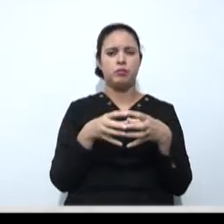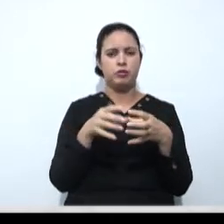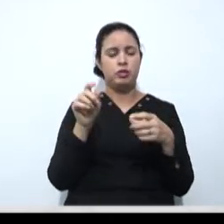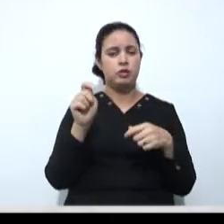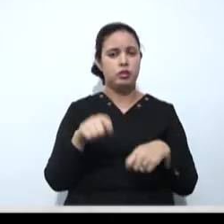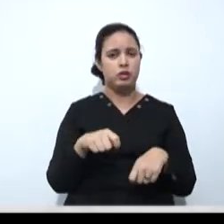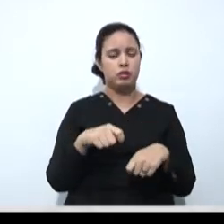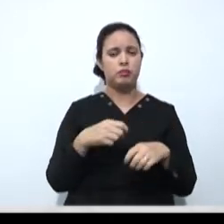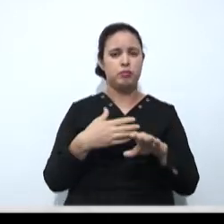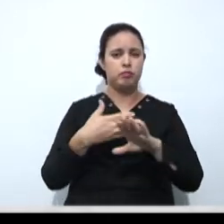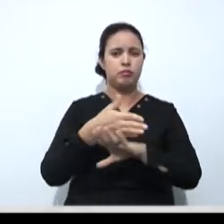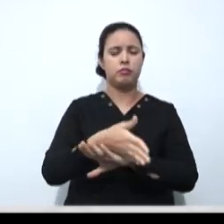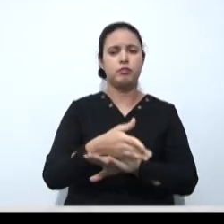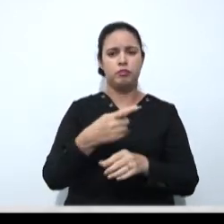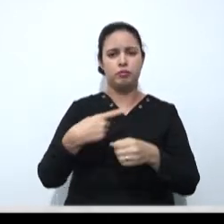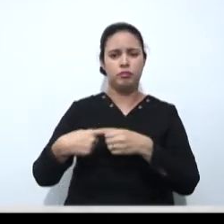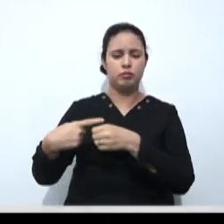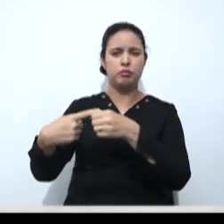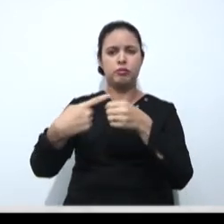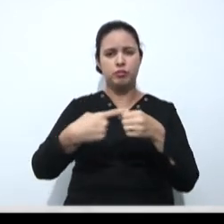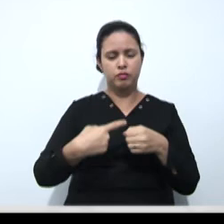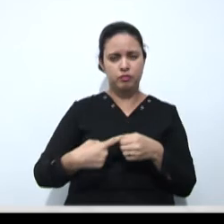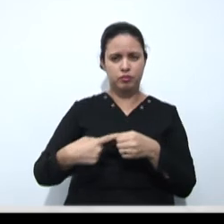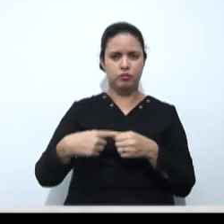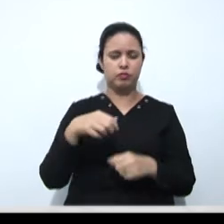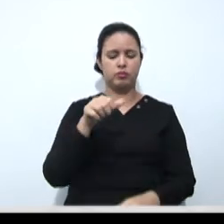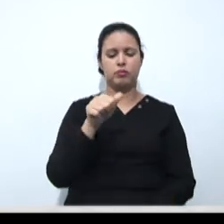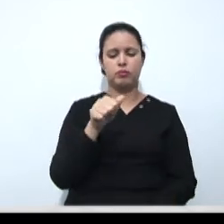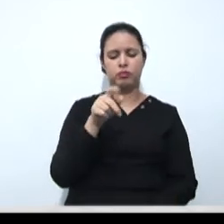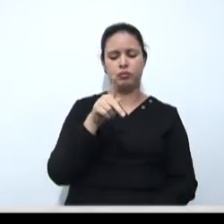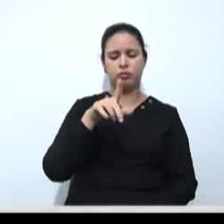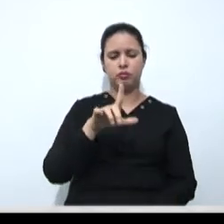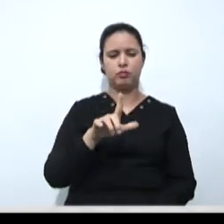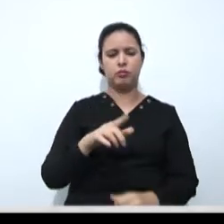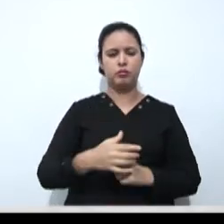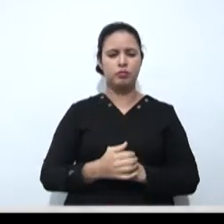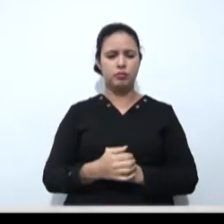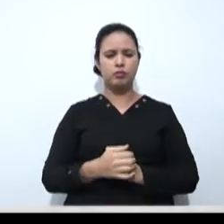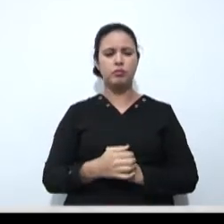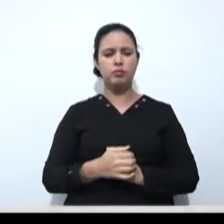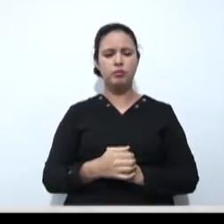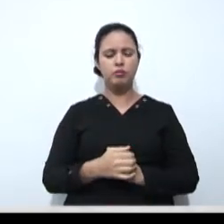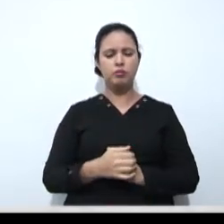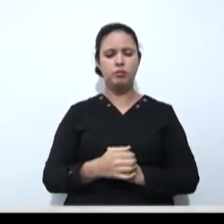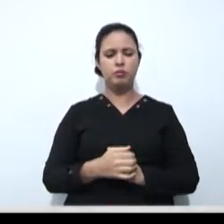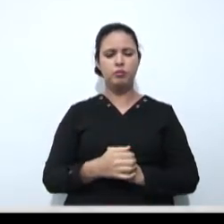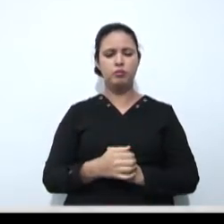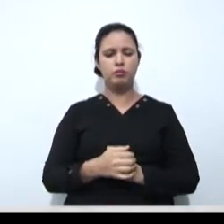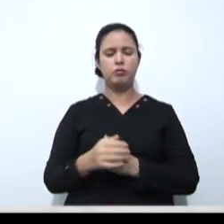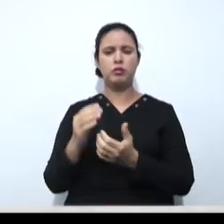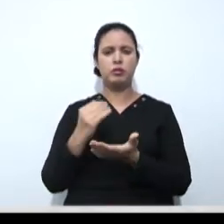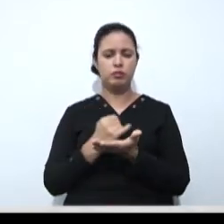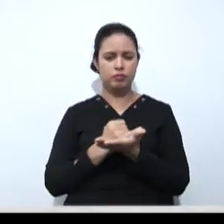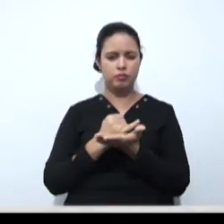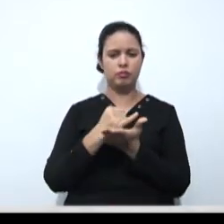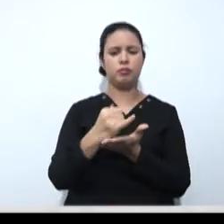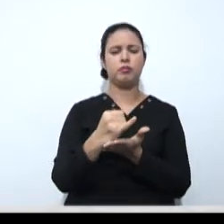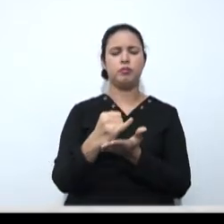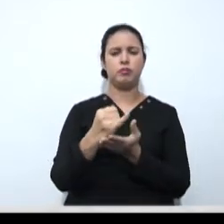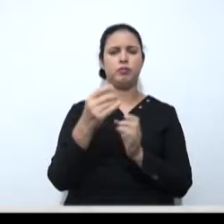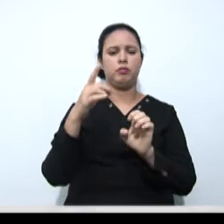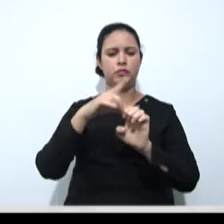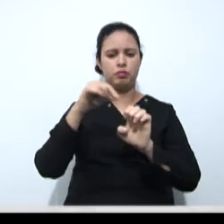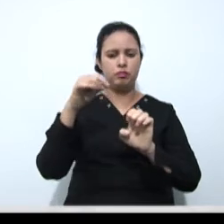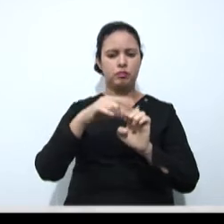nas regiões de arranjo produtivo local. A iniciativa empreendedora da cooperativa se apresenta como